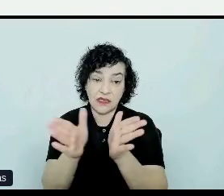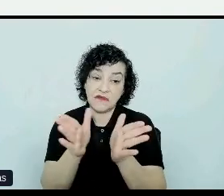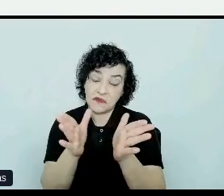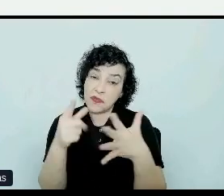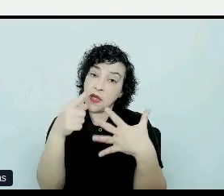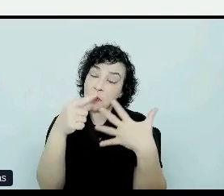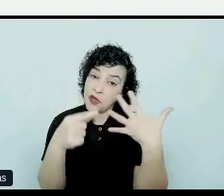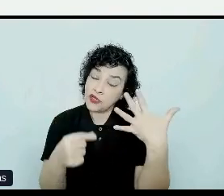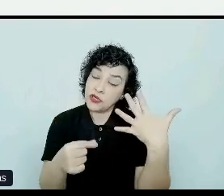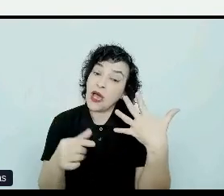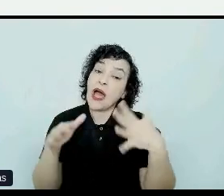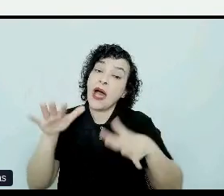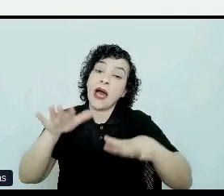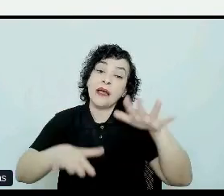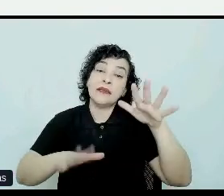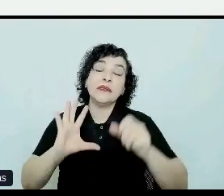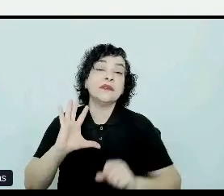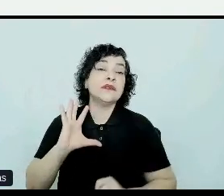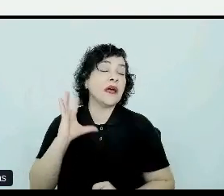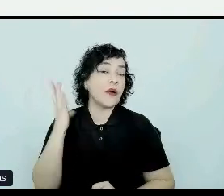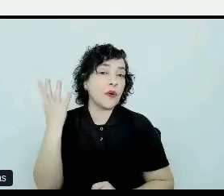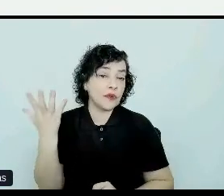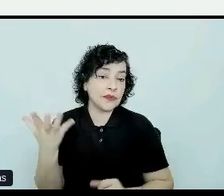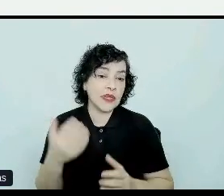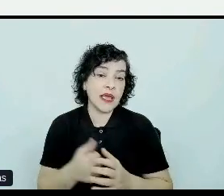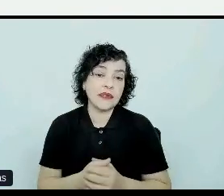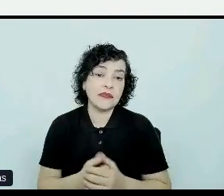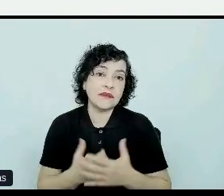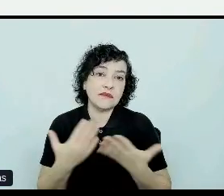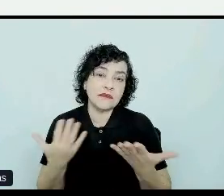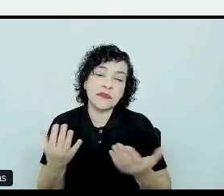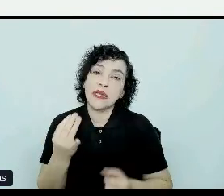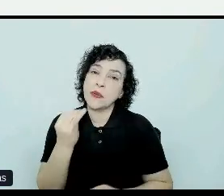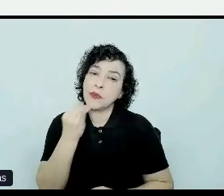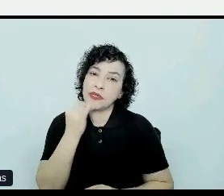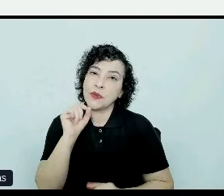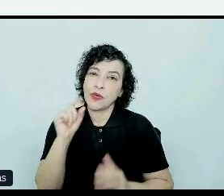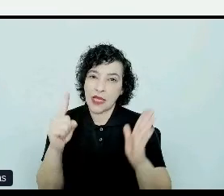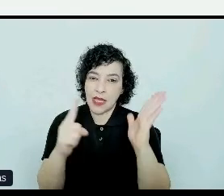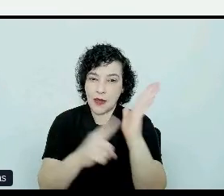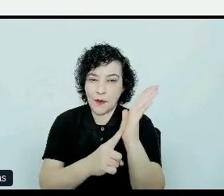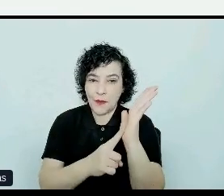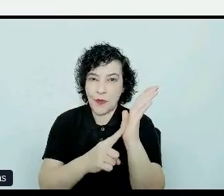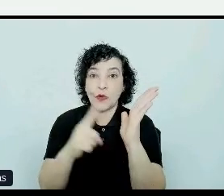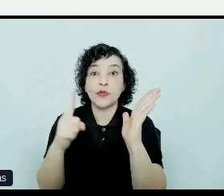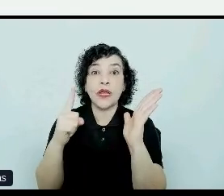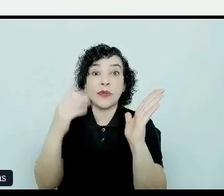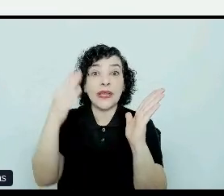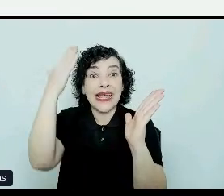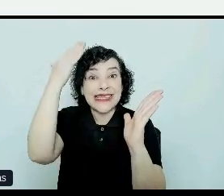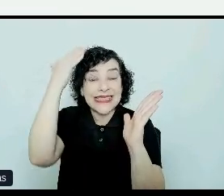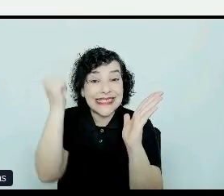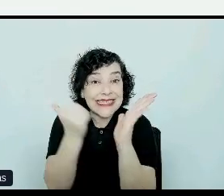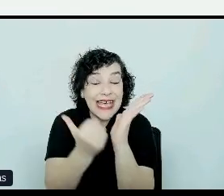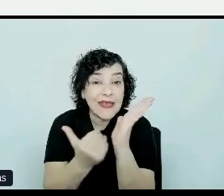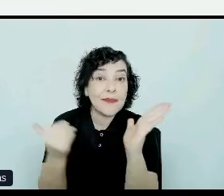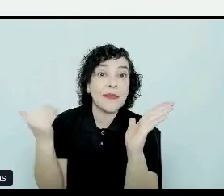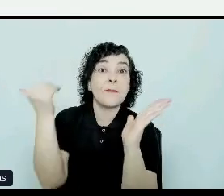Existem situações, né, muito comuns ali, daquele famigerado botão do Saiba Mais, né, que ele